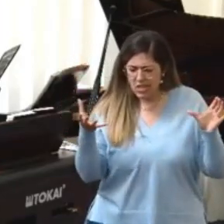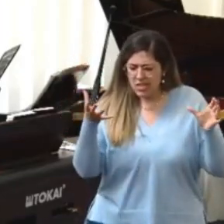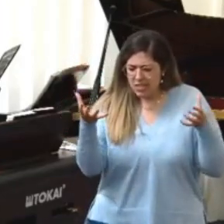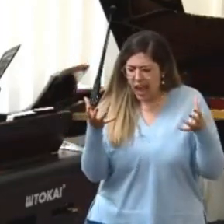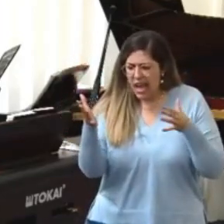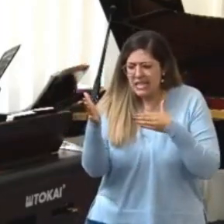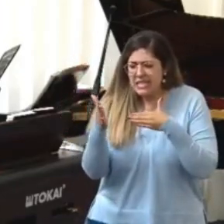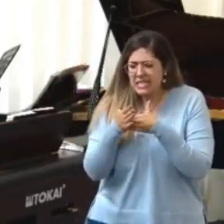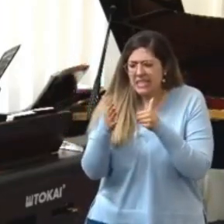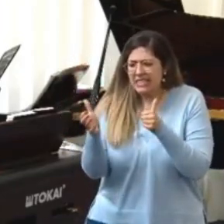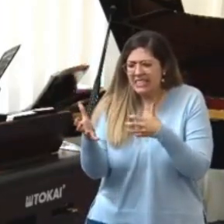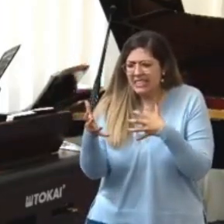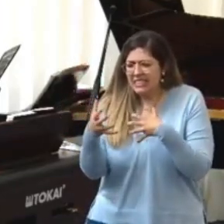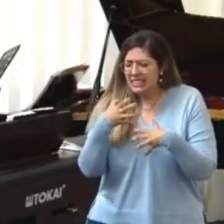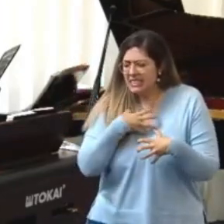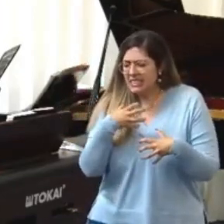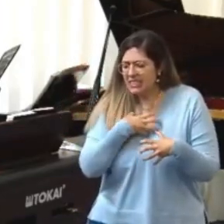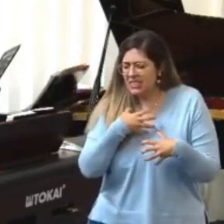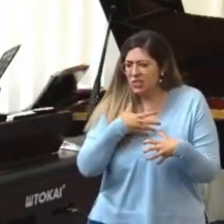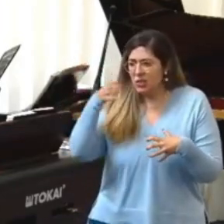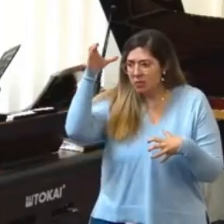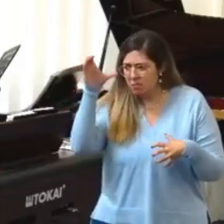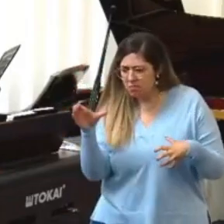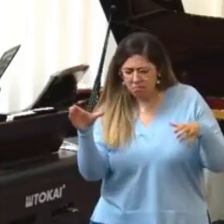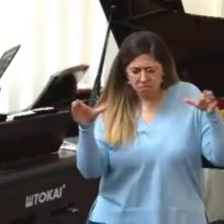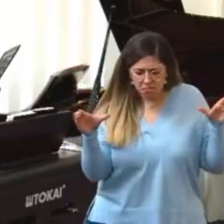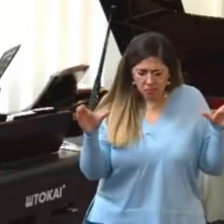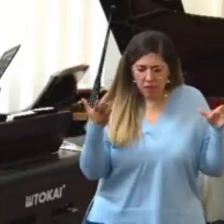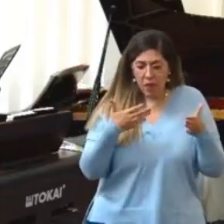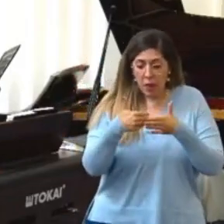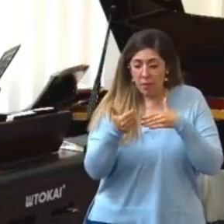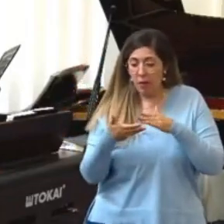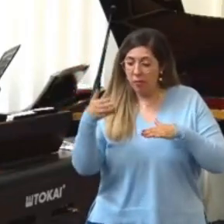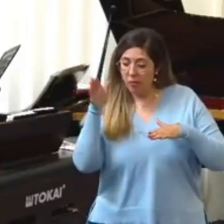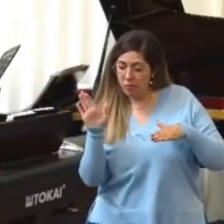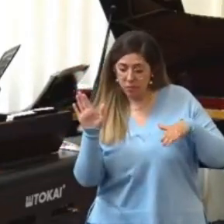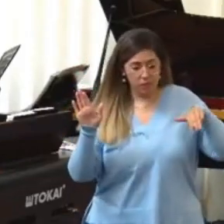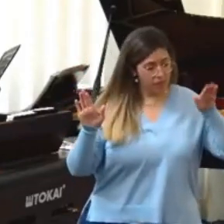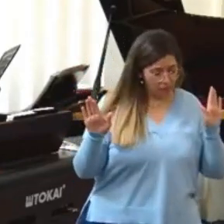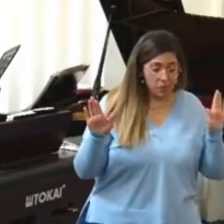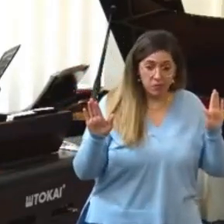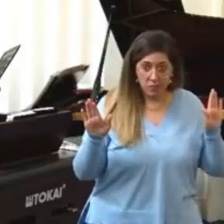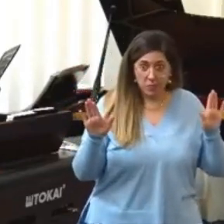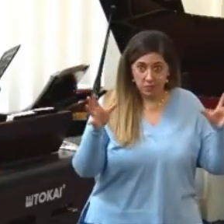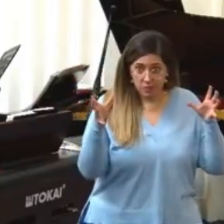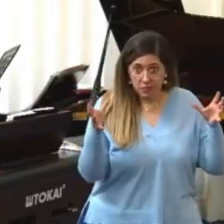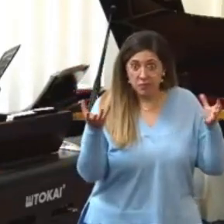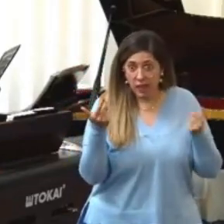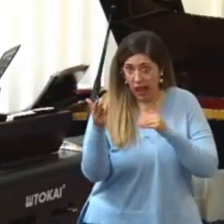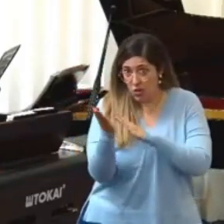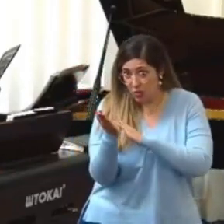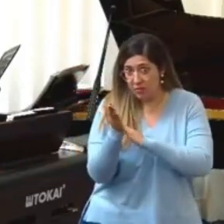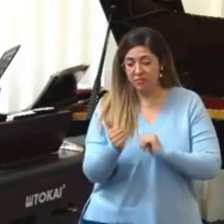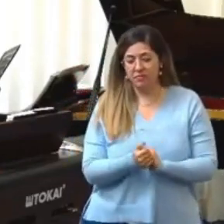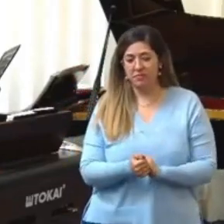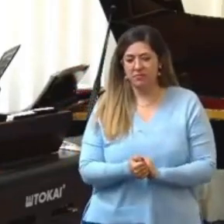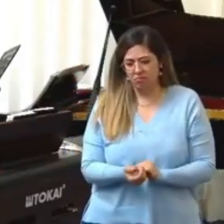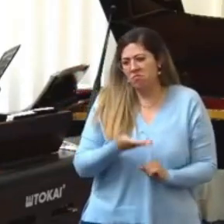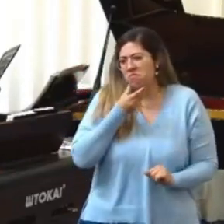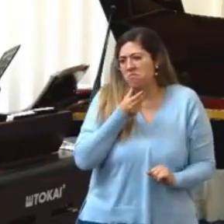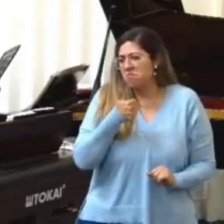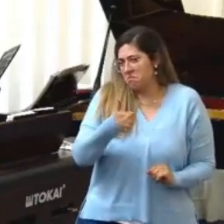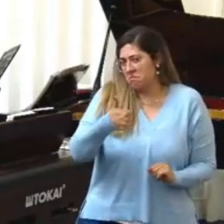o templo, para que eu possa me encostar nelas. Ora, o templo estava cheio